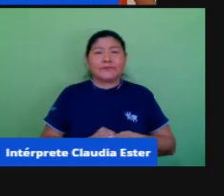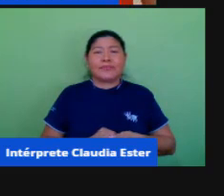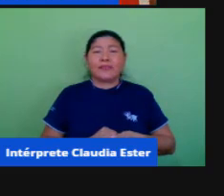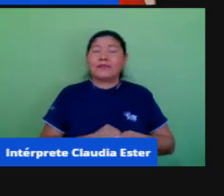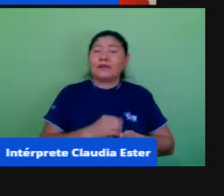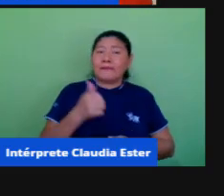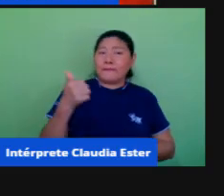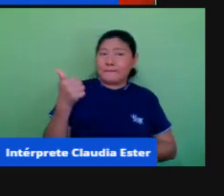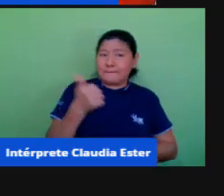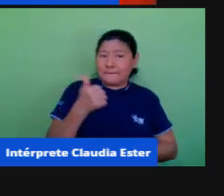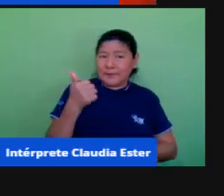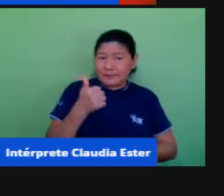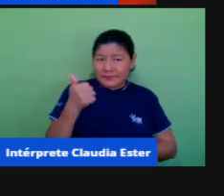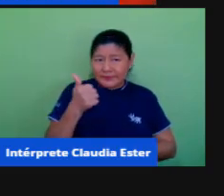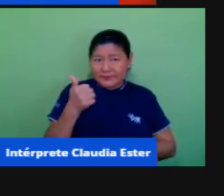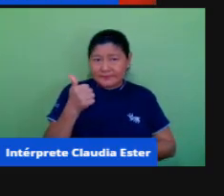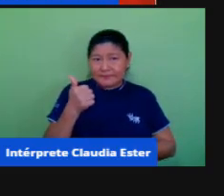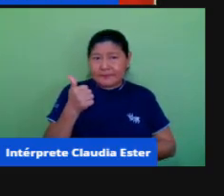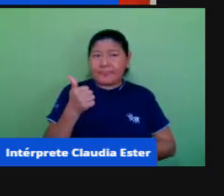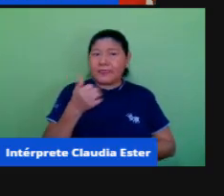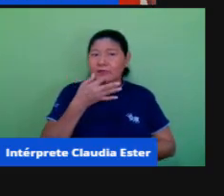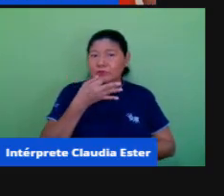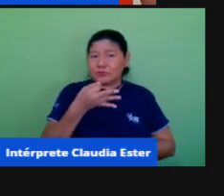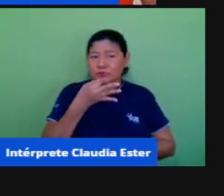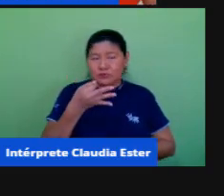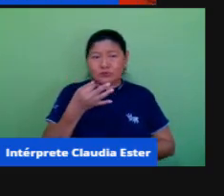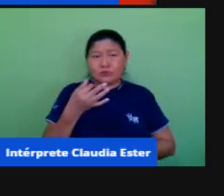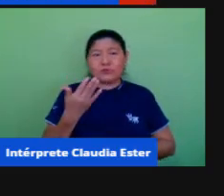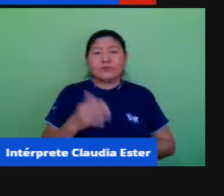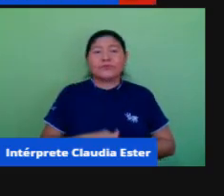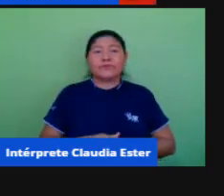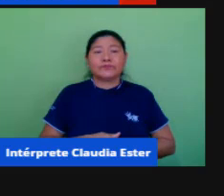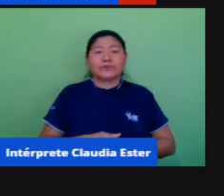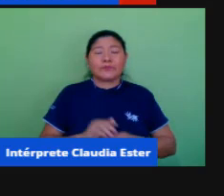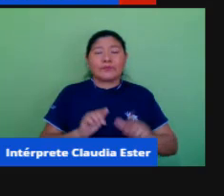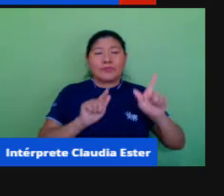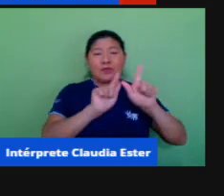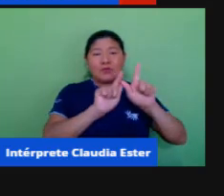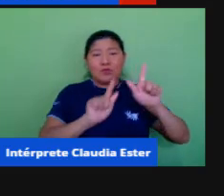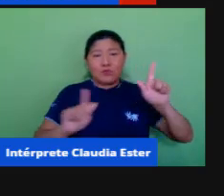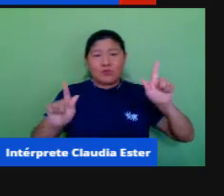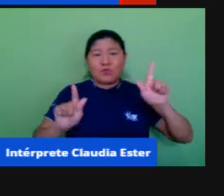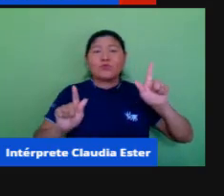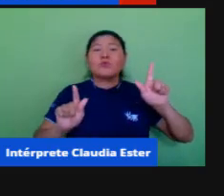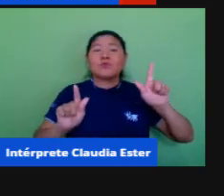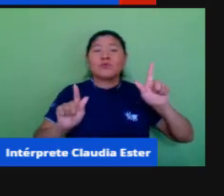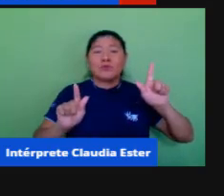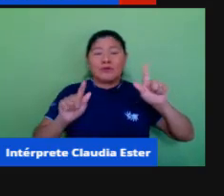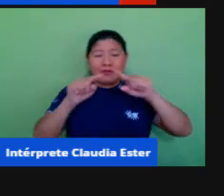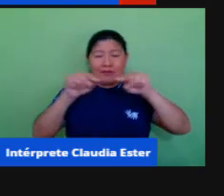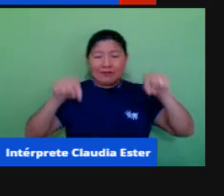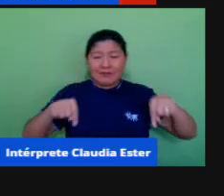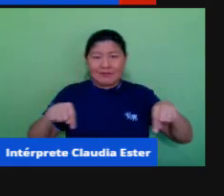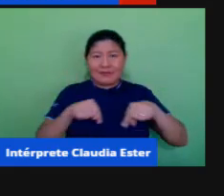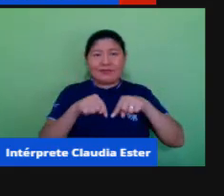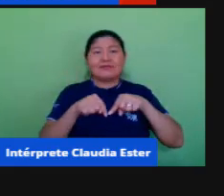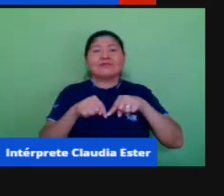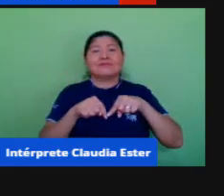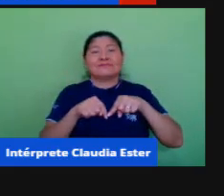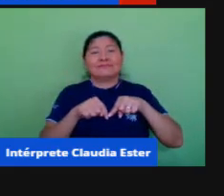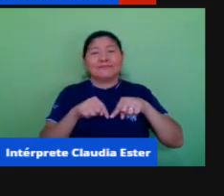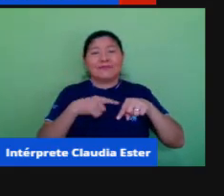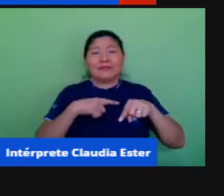A primeira que a gente traz aí como sugestão é o Google Sala de Aula, né? O Classroom, como é